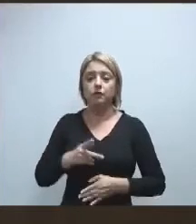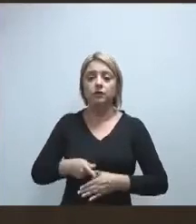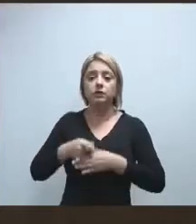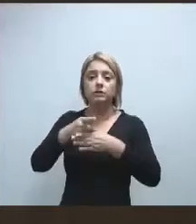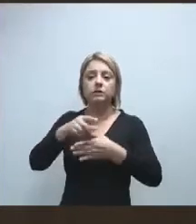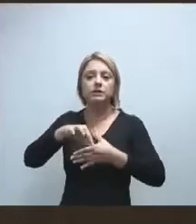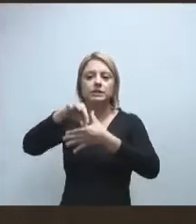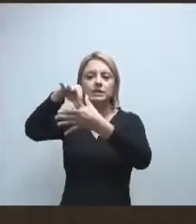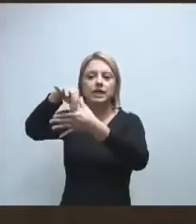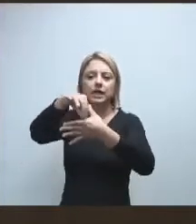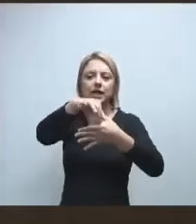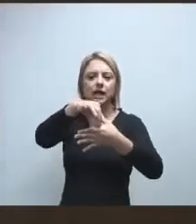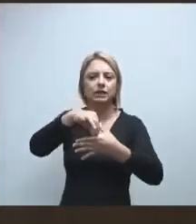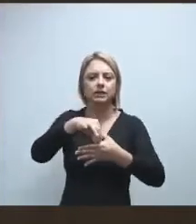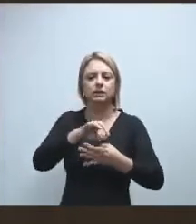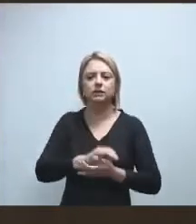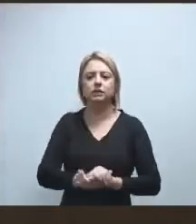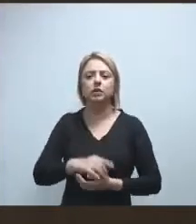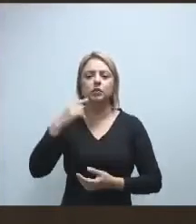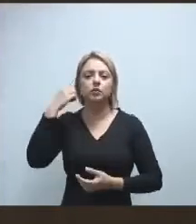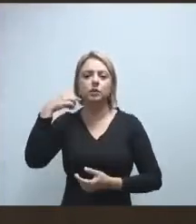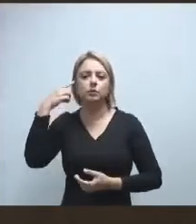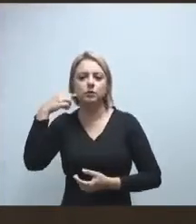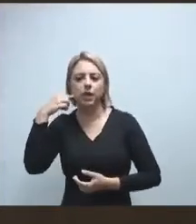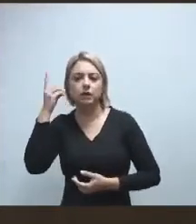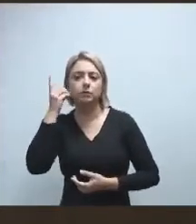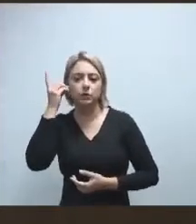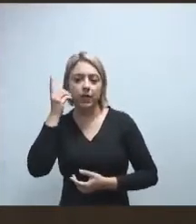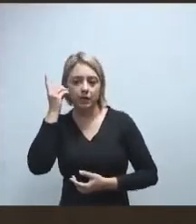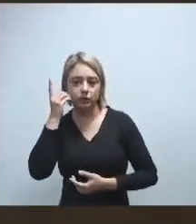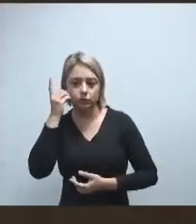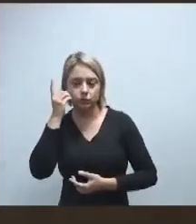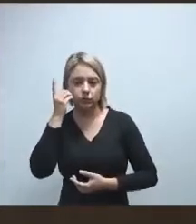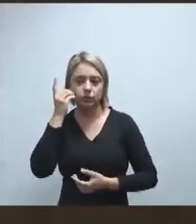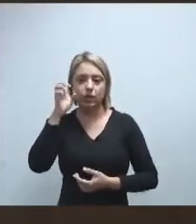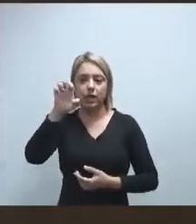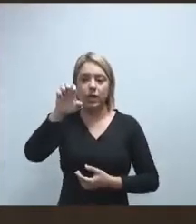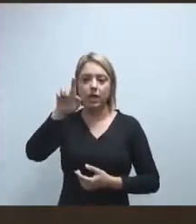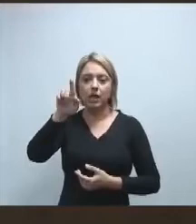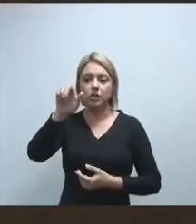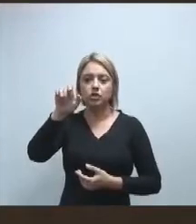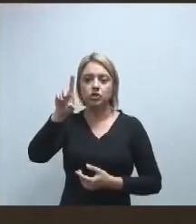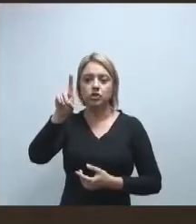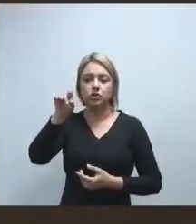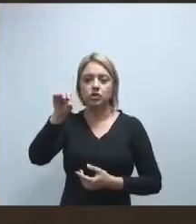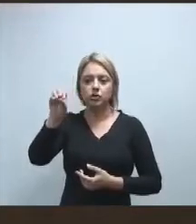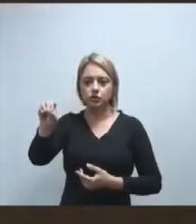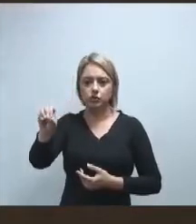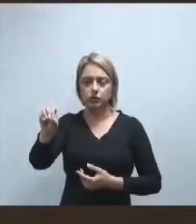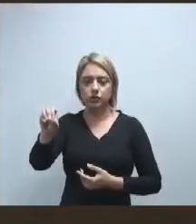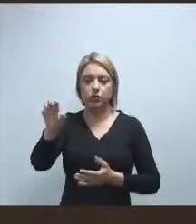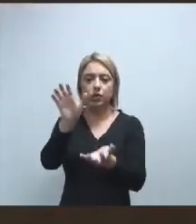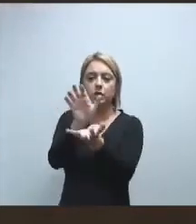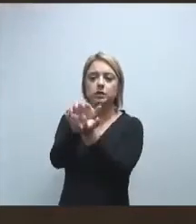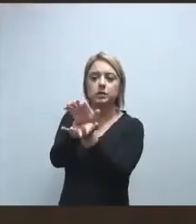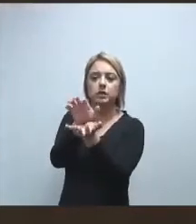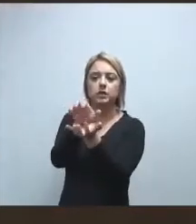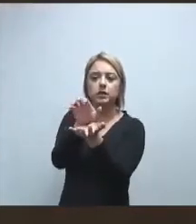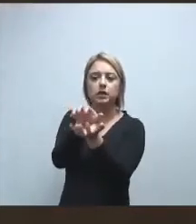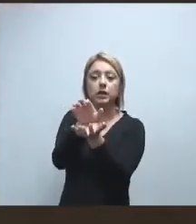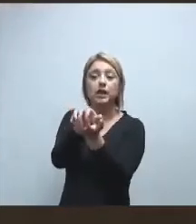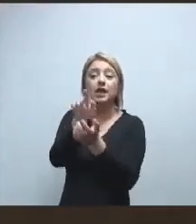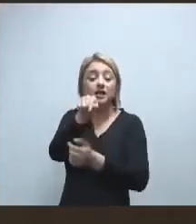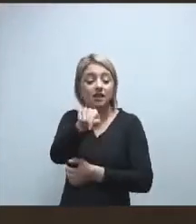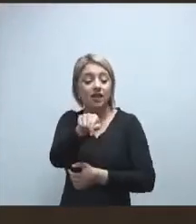por um deputado que era o egídio ferreira lima de pernambuco que era juiz